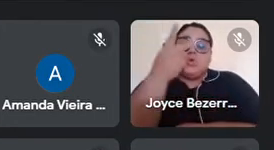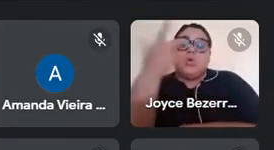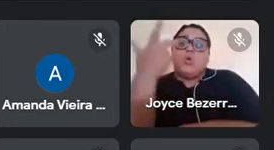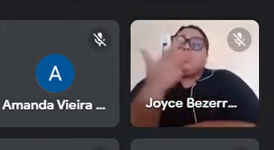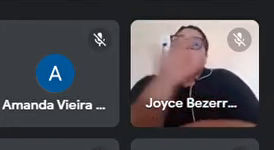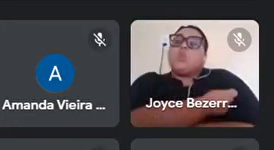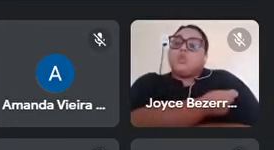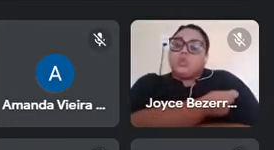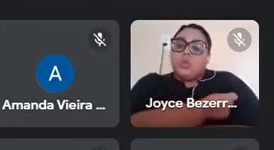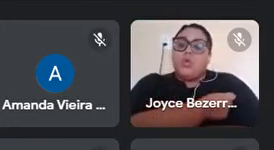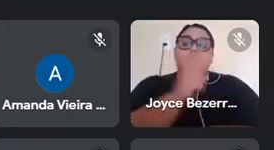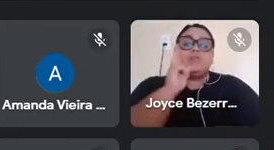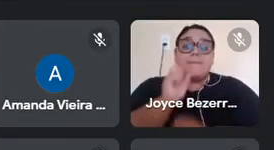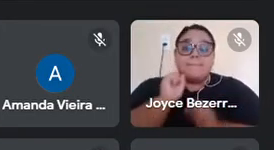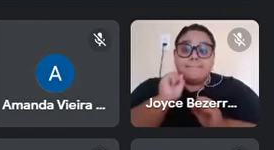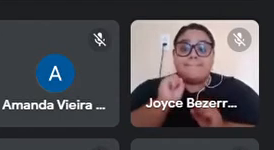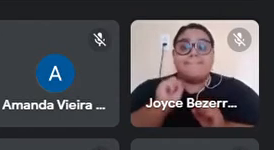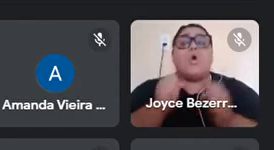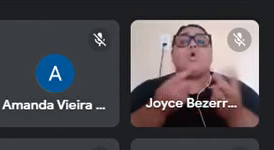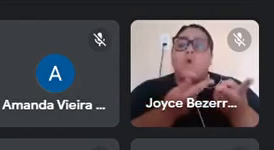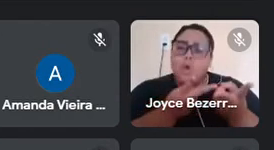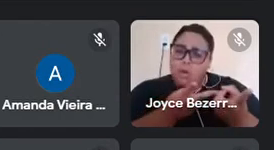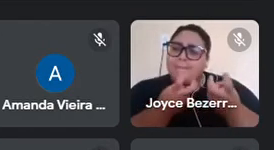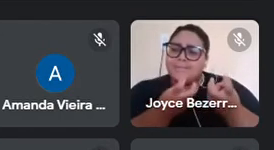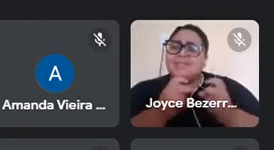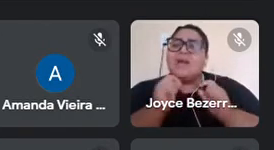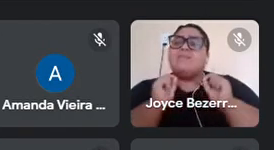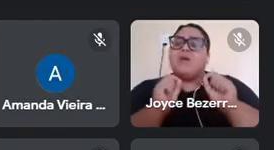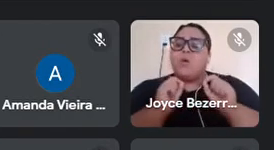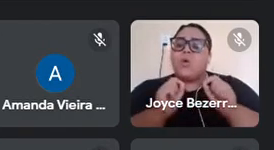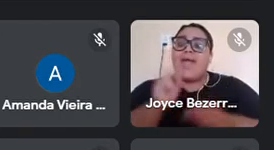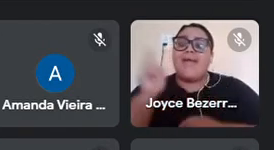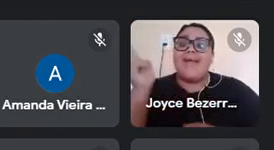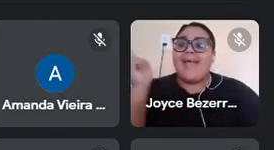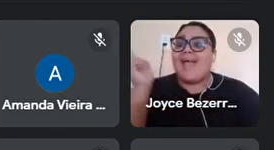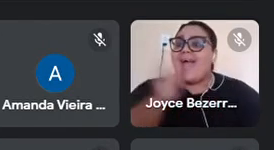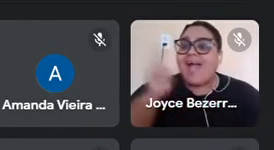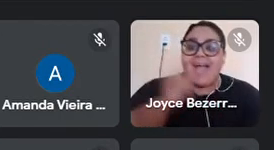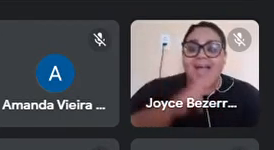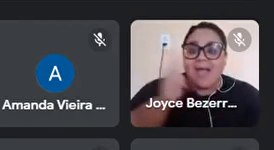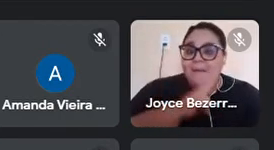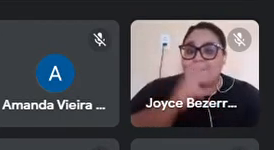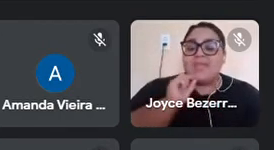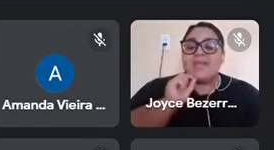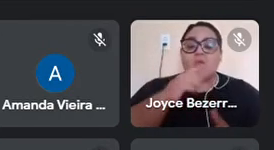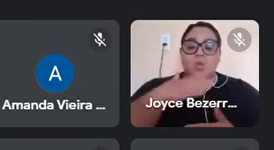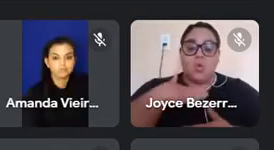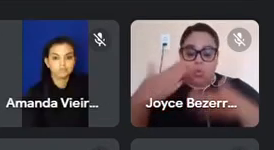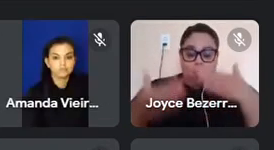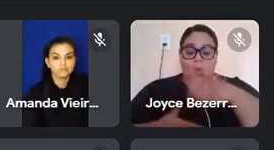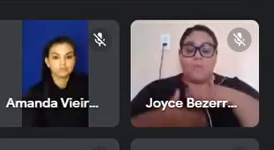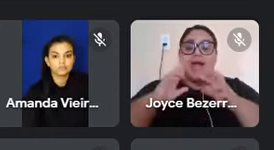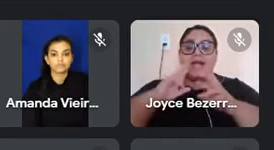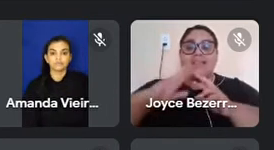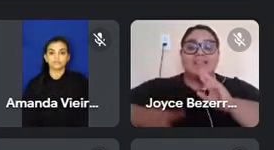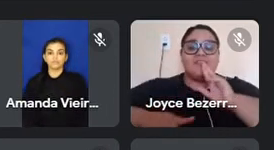vacina, observem a velocidade com que o corpo, a diferença desse